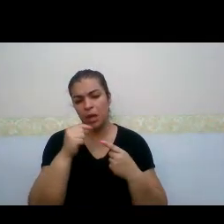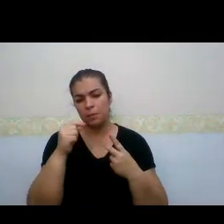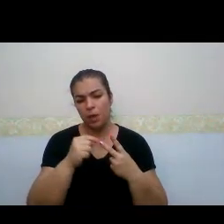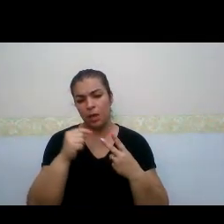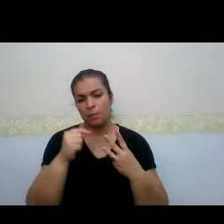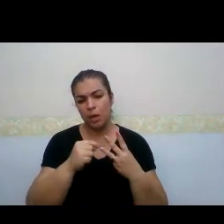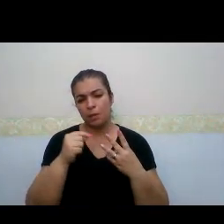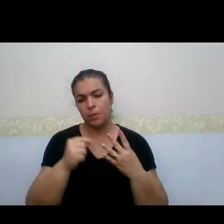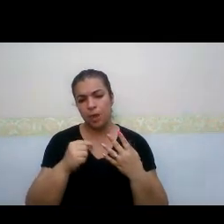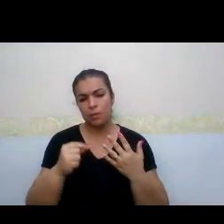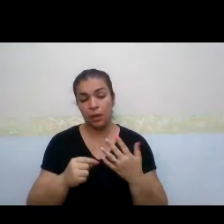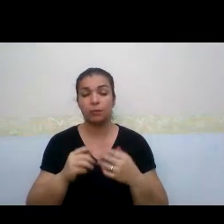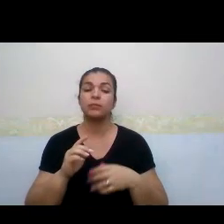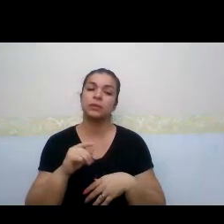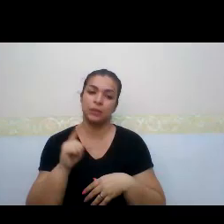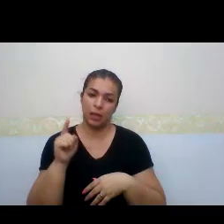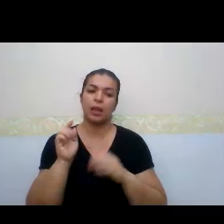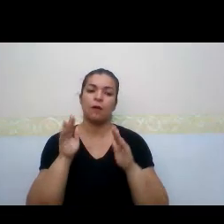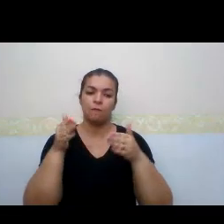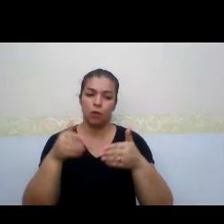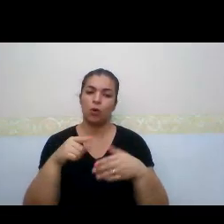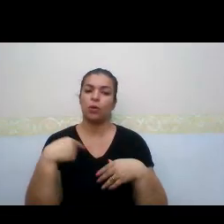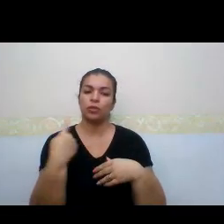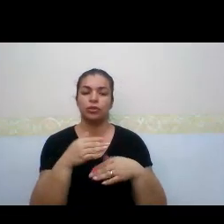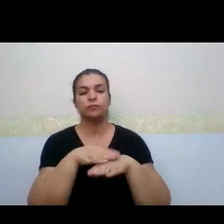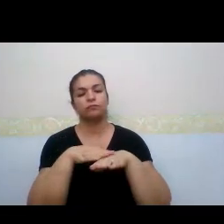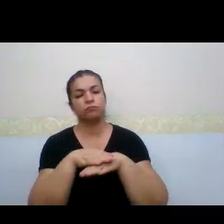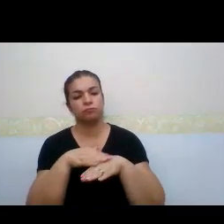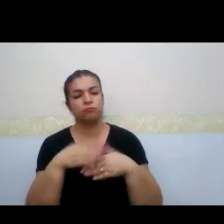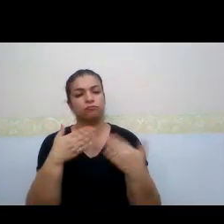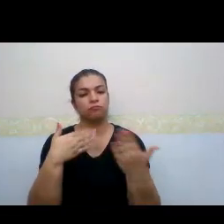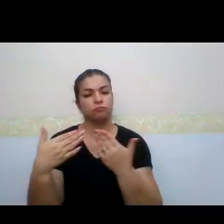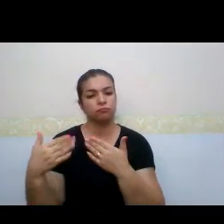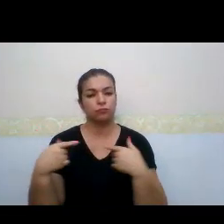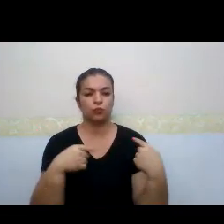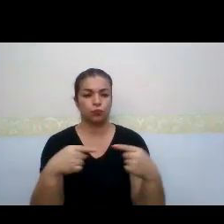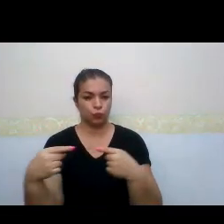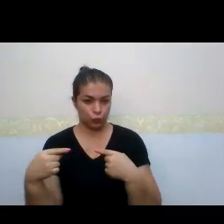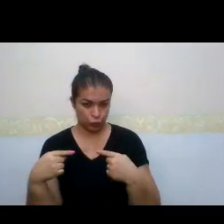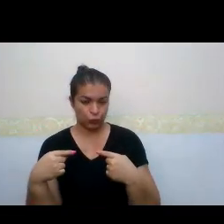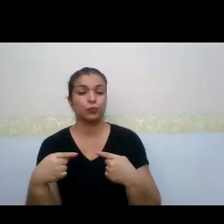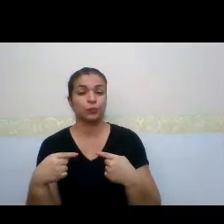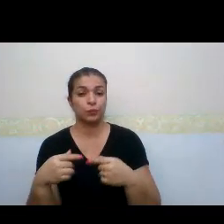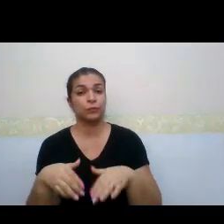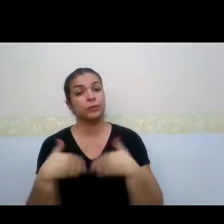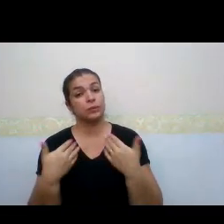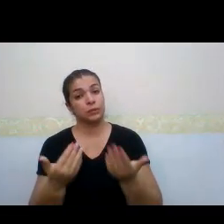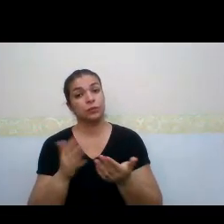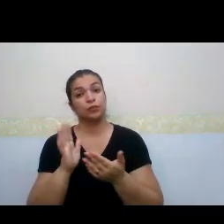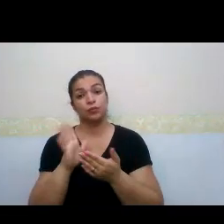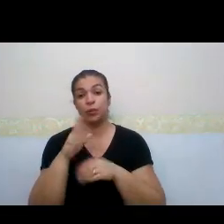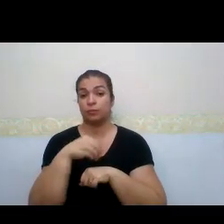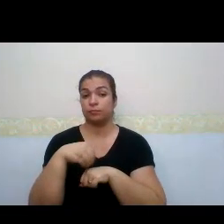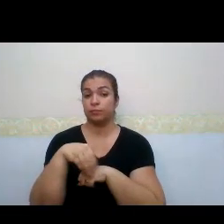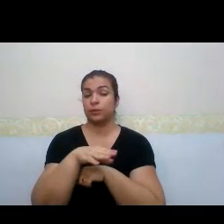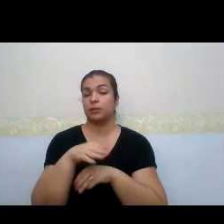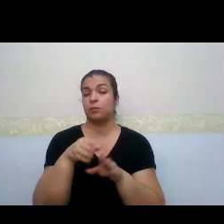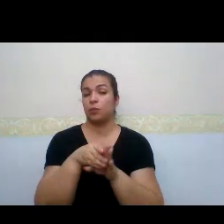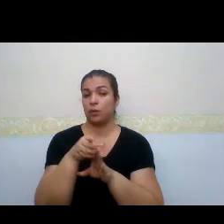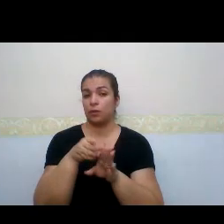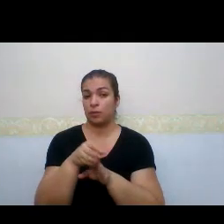gente vai discutindo lá. Tá bom? Então, já passei para vocês uma orientação.